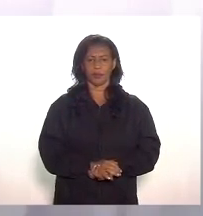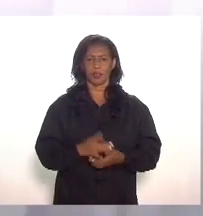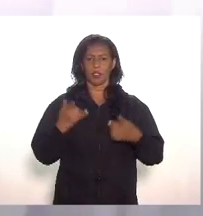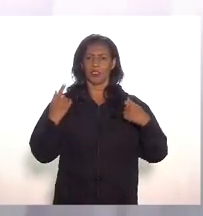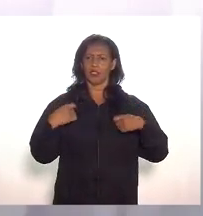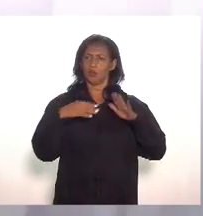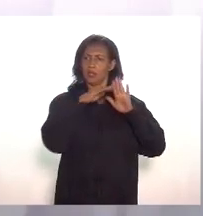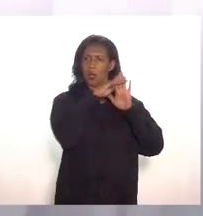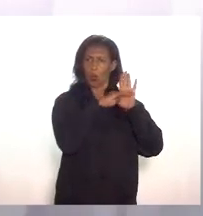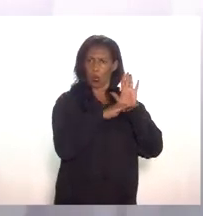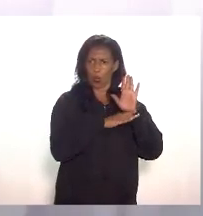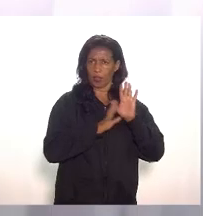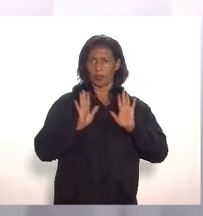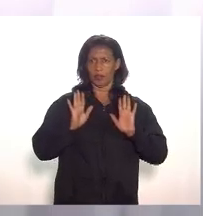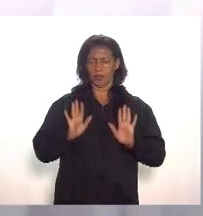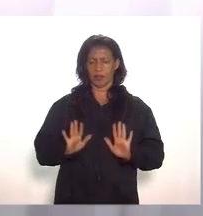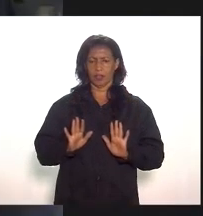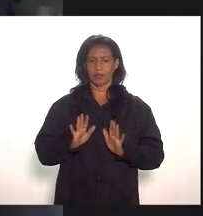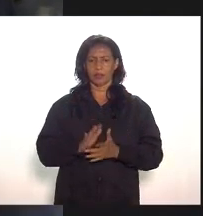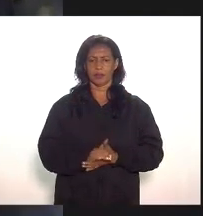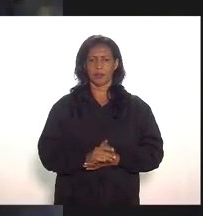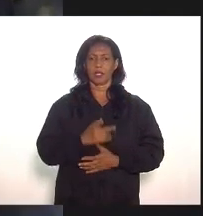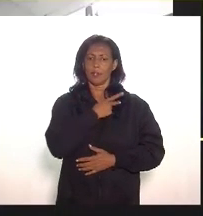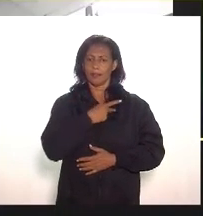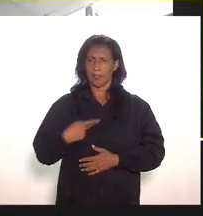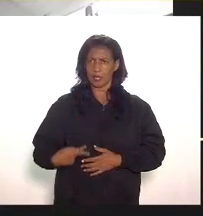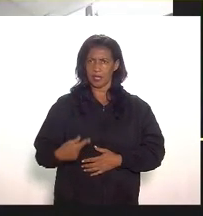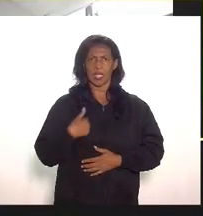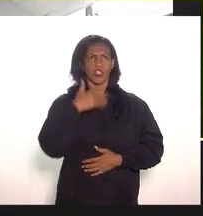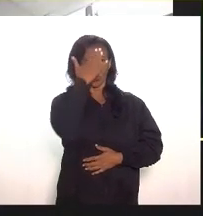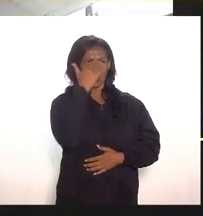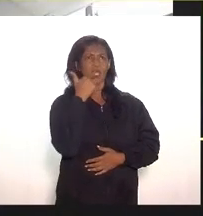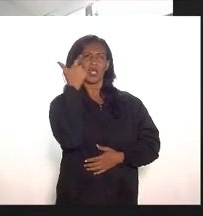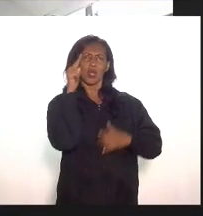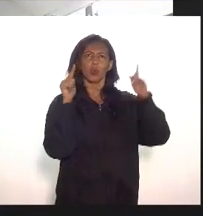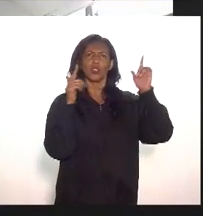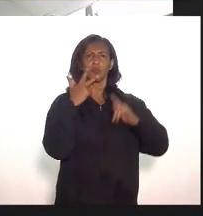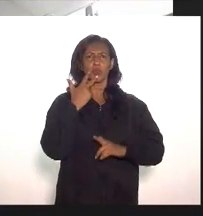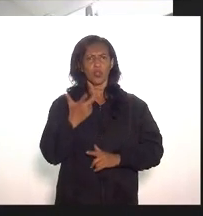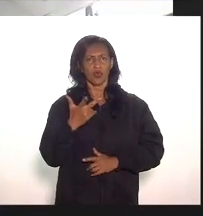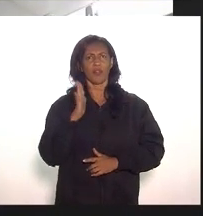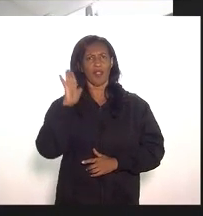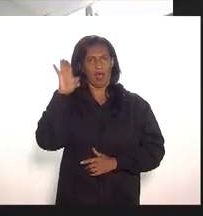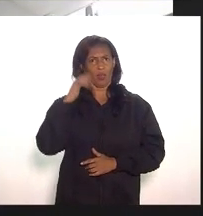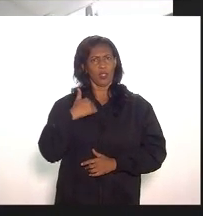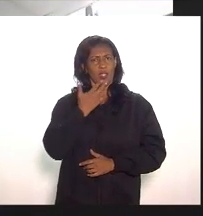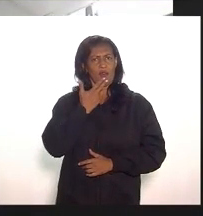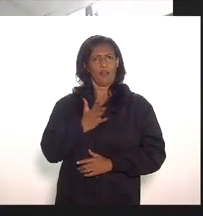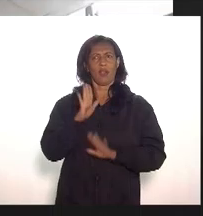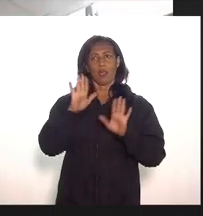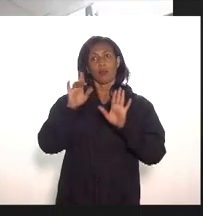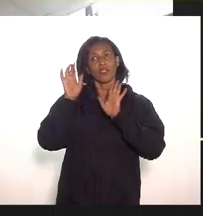precisa organizar isso. Presidente, eu sei que tem outras pessoas na frente para falar. Vossa Excelência foi citada.